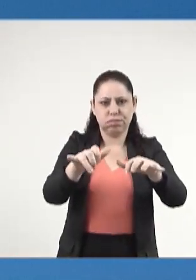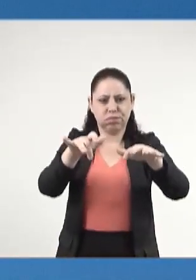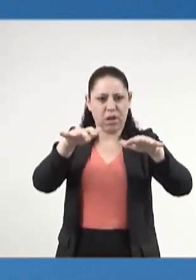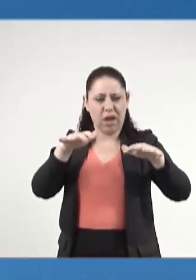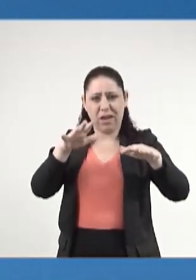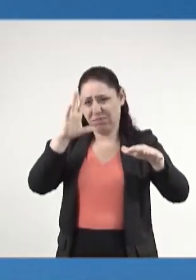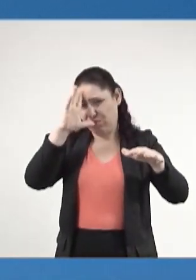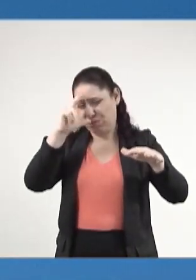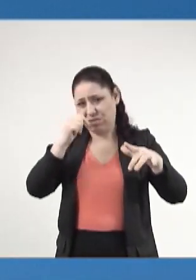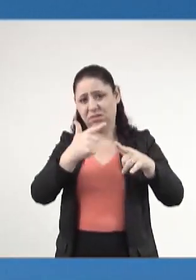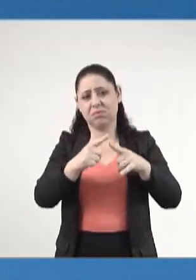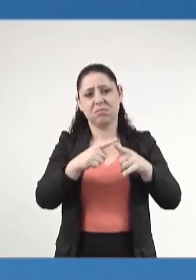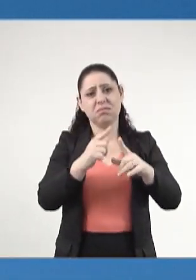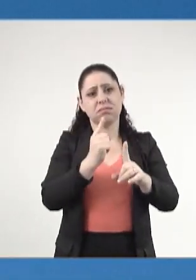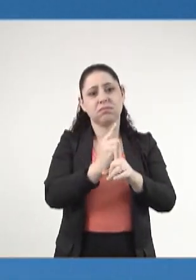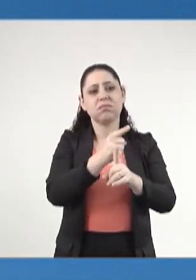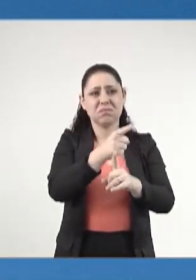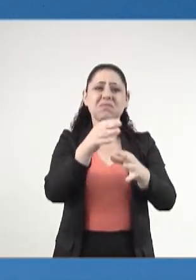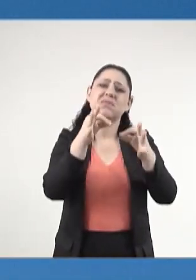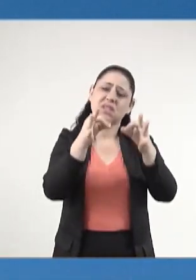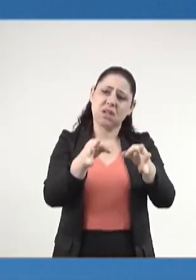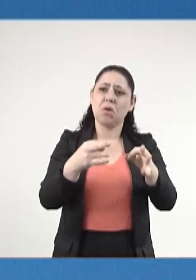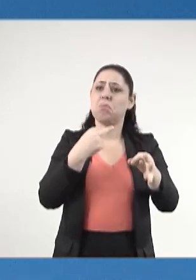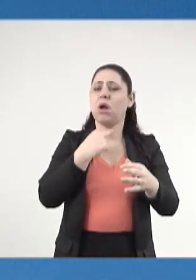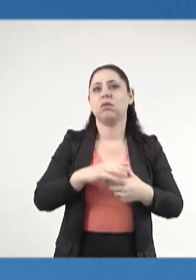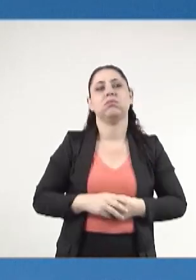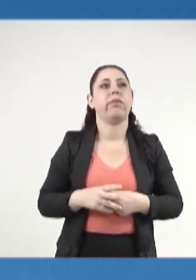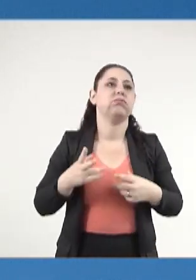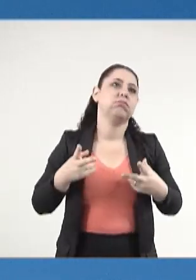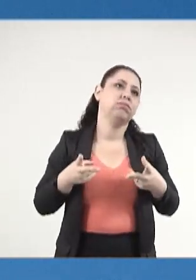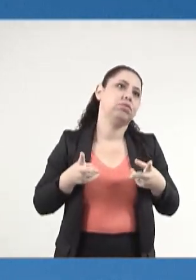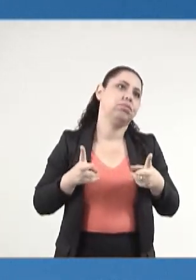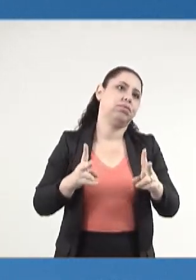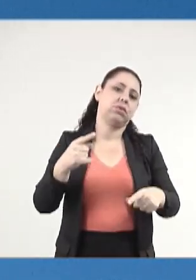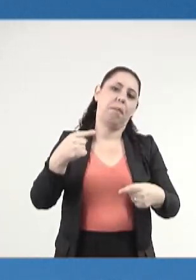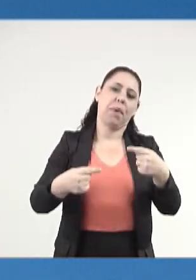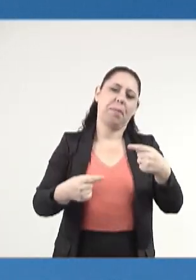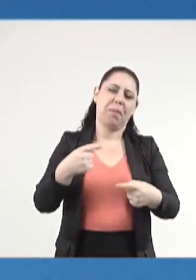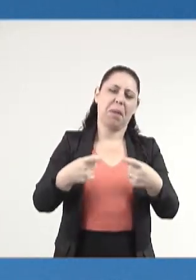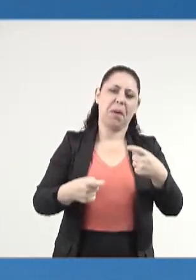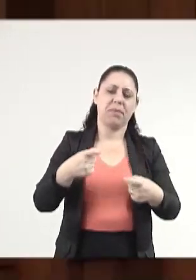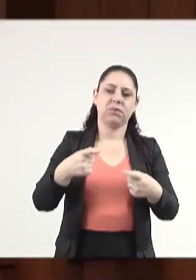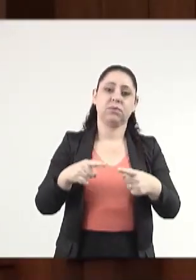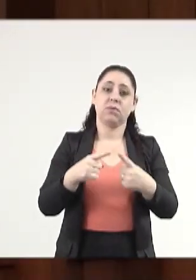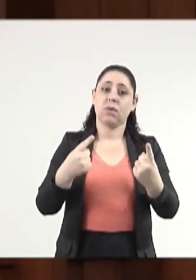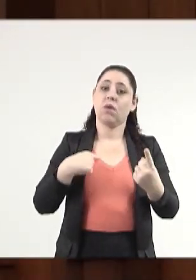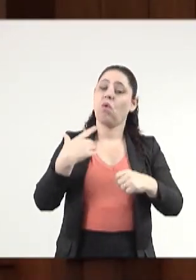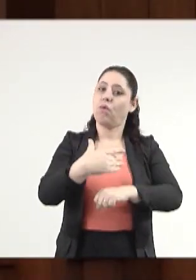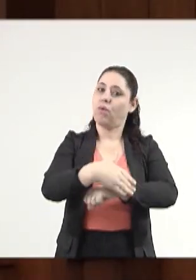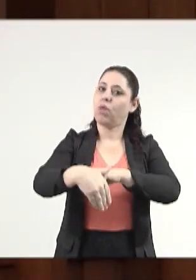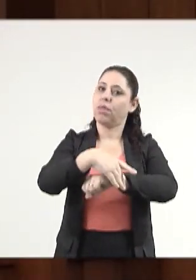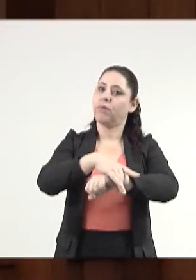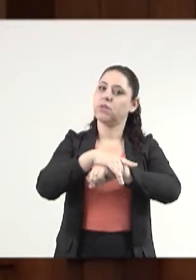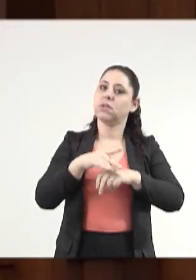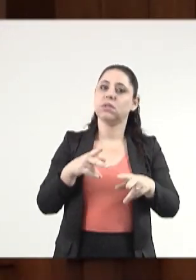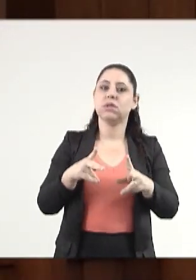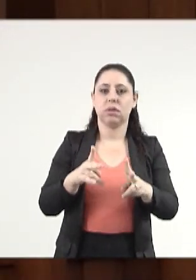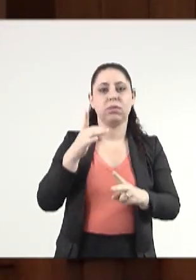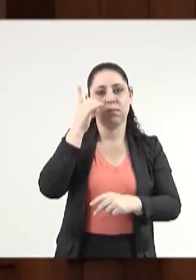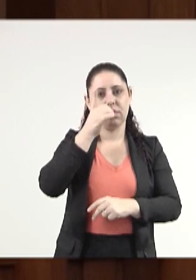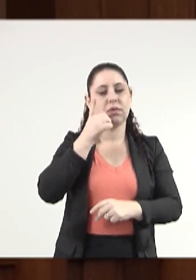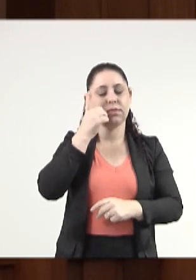buscar a solução. Vossa Excelência tem razão, a gente não pode mais viver nesse estado de coisa. Agora, eu vou defender sempre aqui,